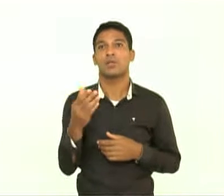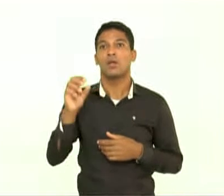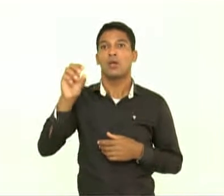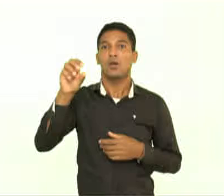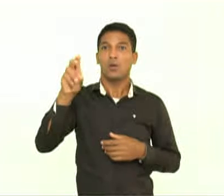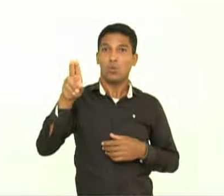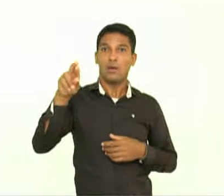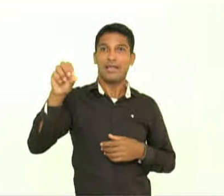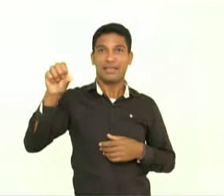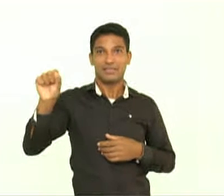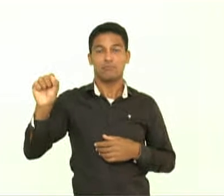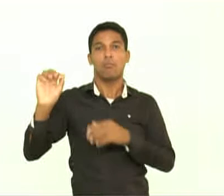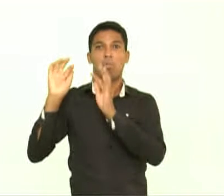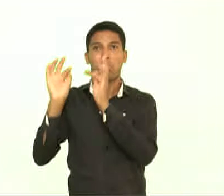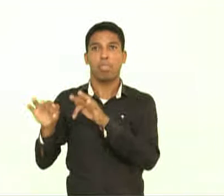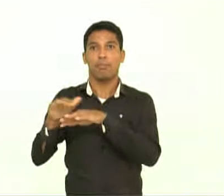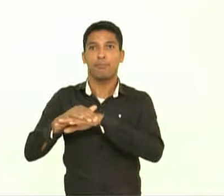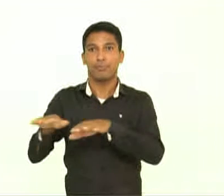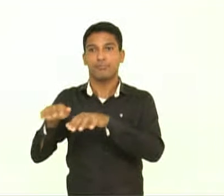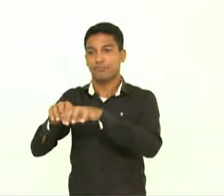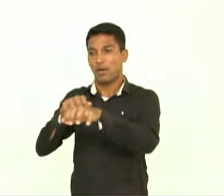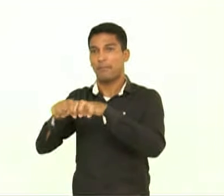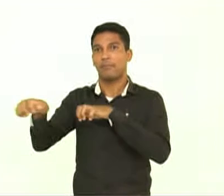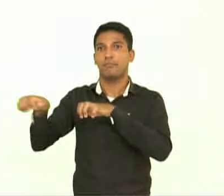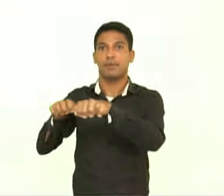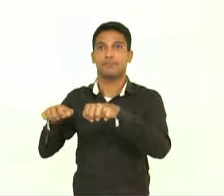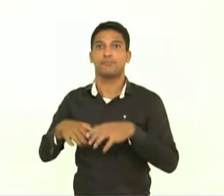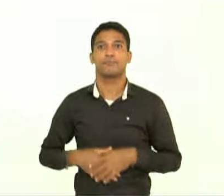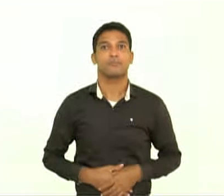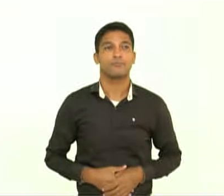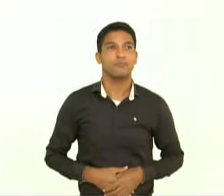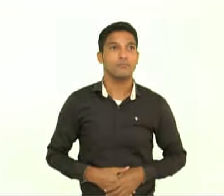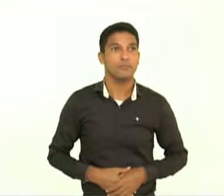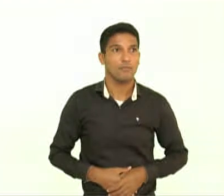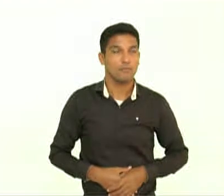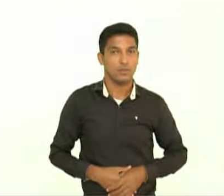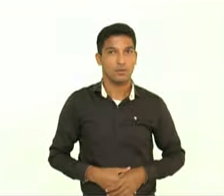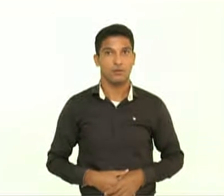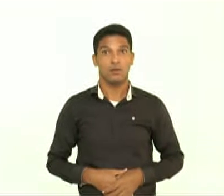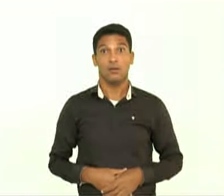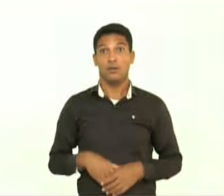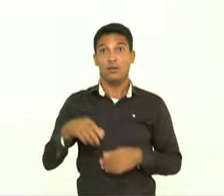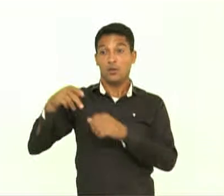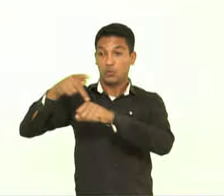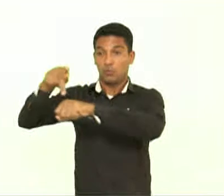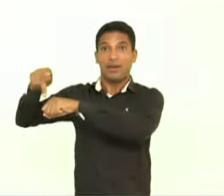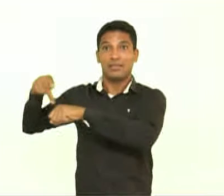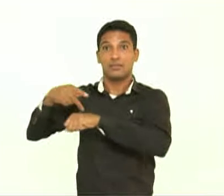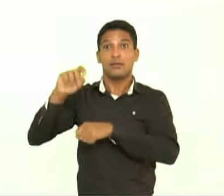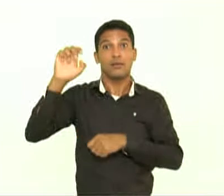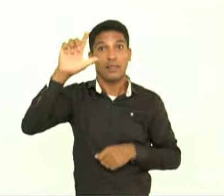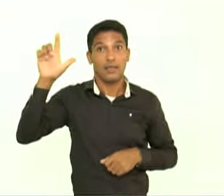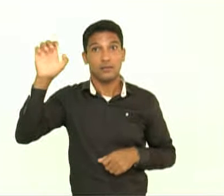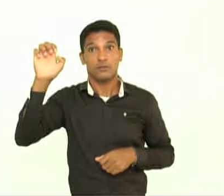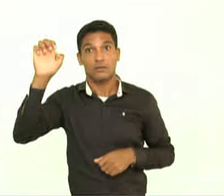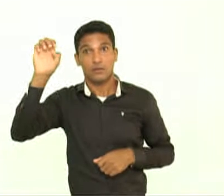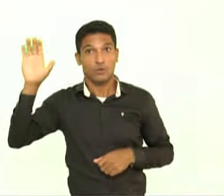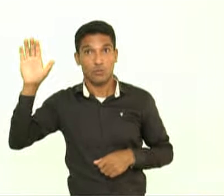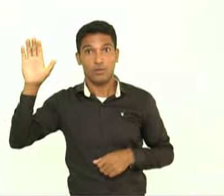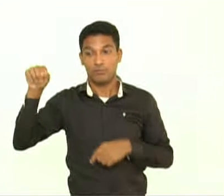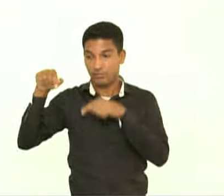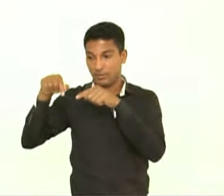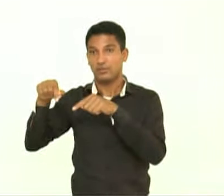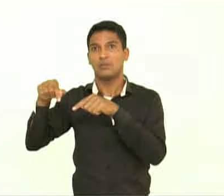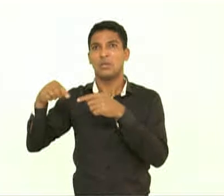socialistas do leste europeu também passaram por mudanças políticas e todo esse processo culminou